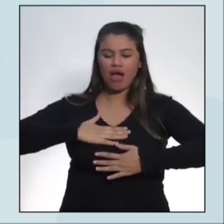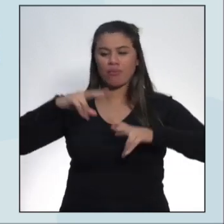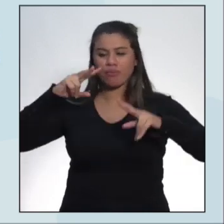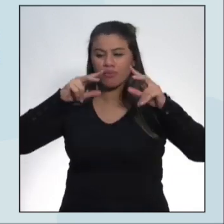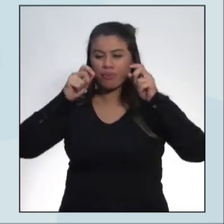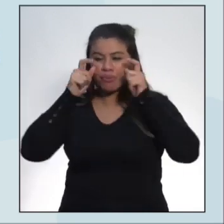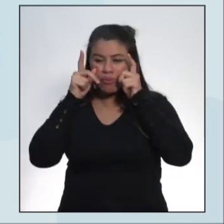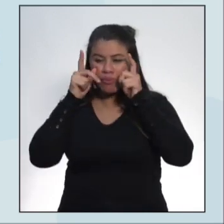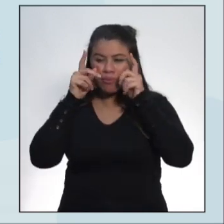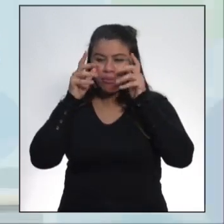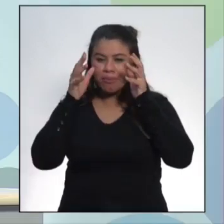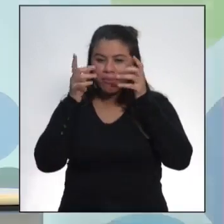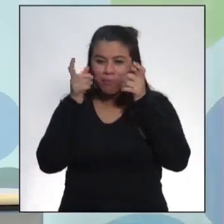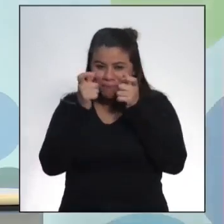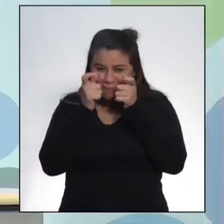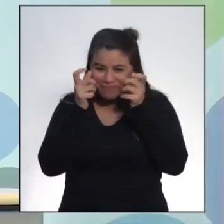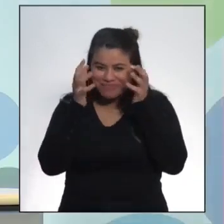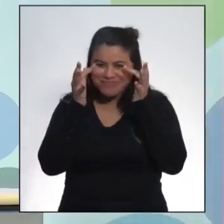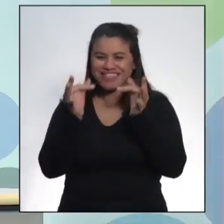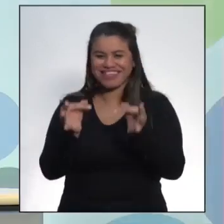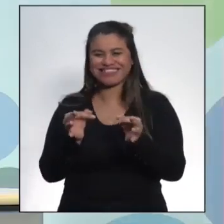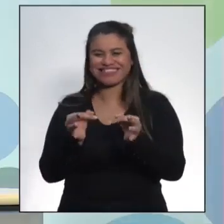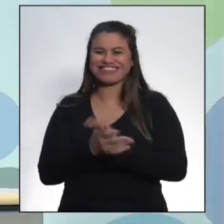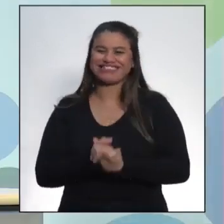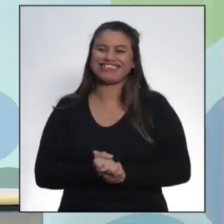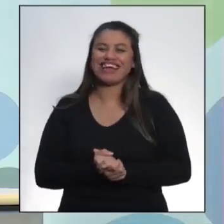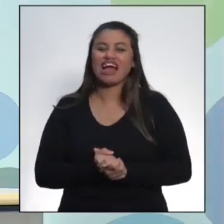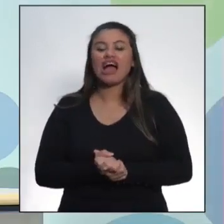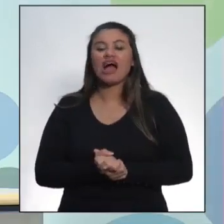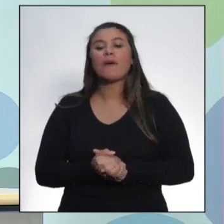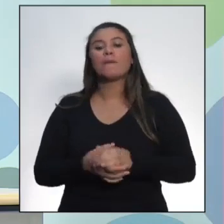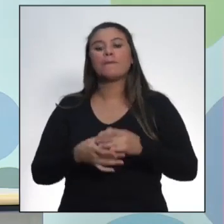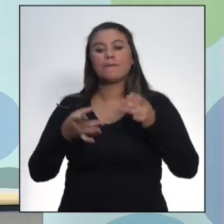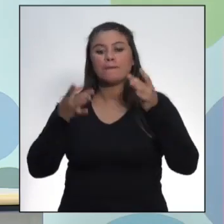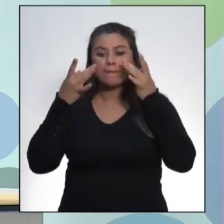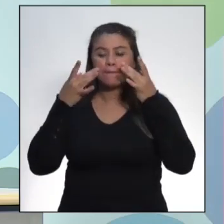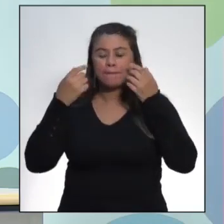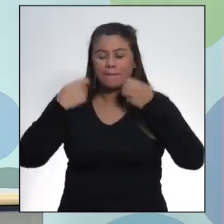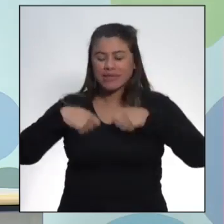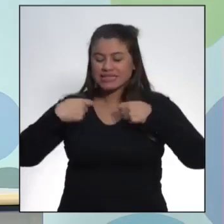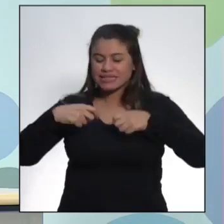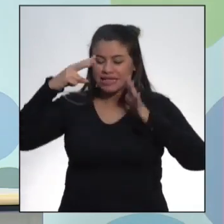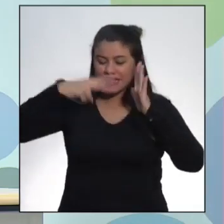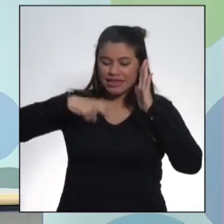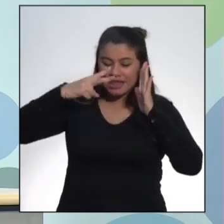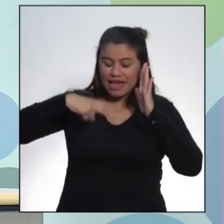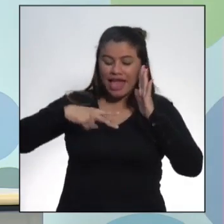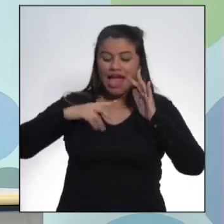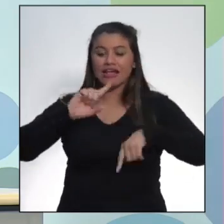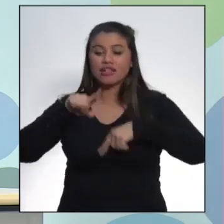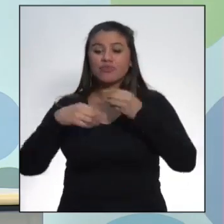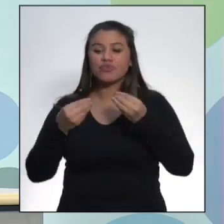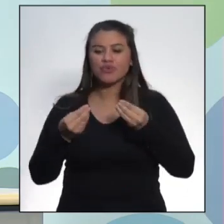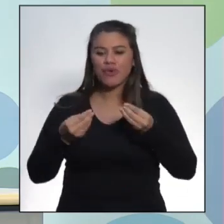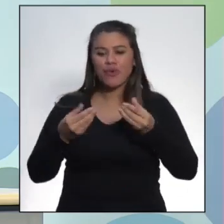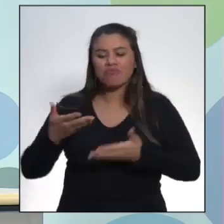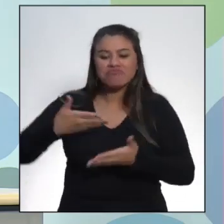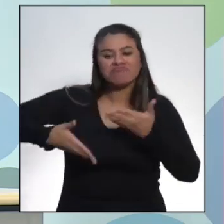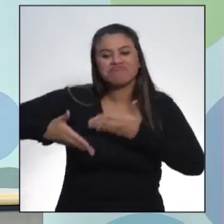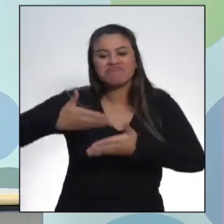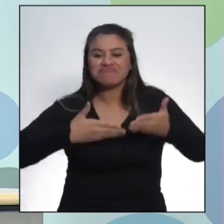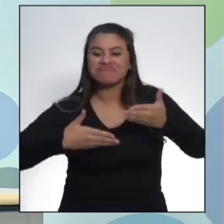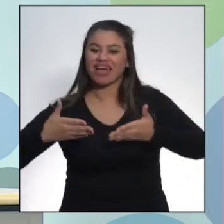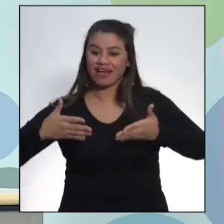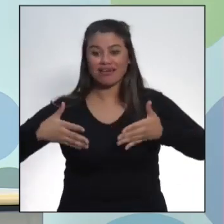textos teatrais, eles são textos muito dinâmicos, mas muito divertidos, muito bacana de você acompanhar,